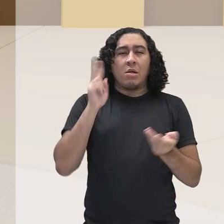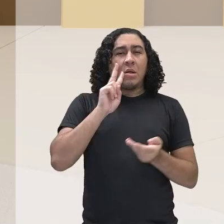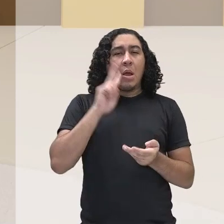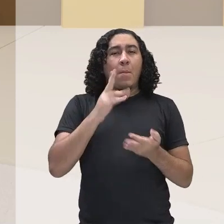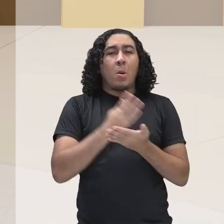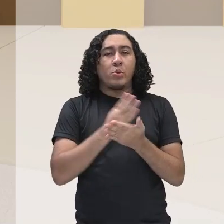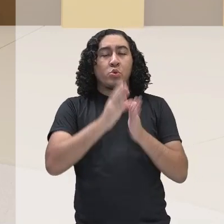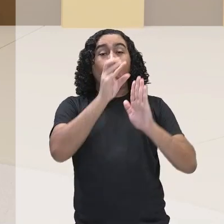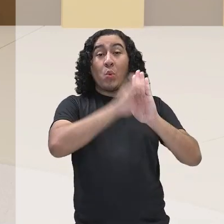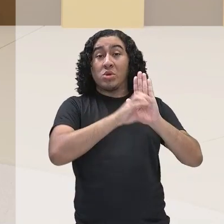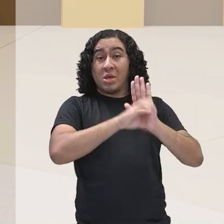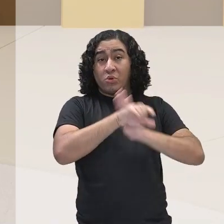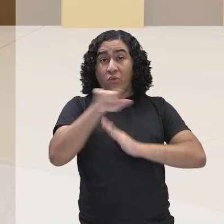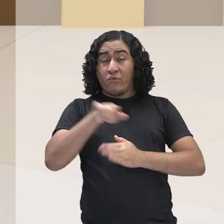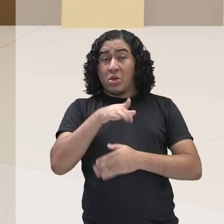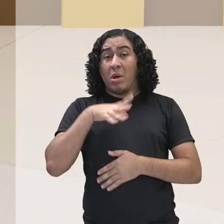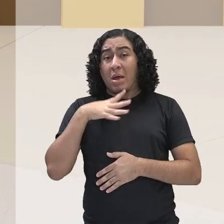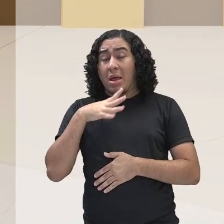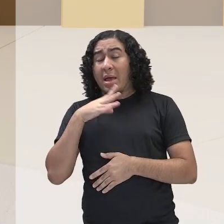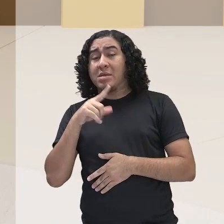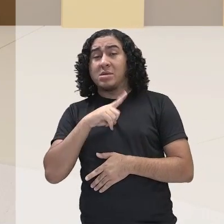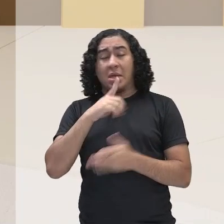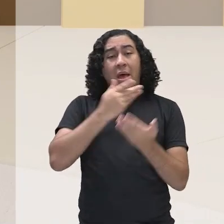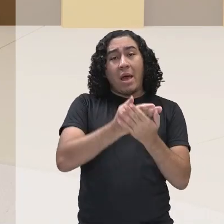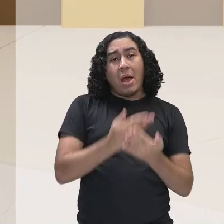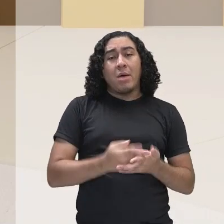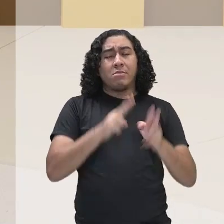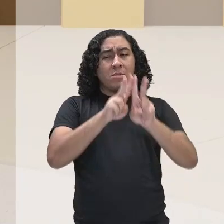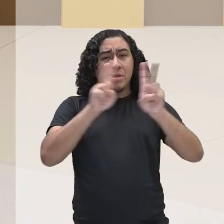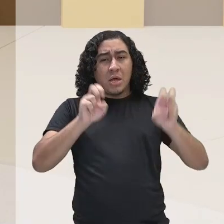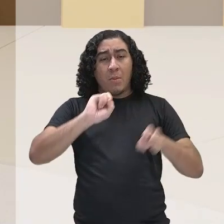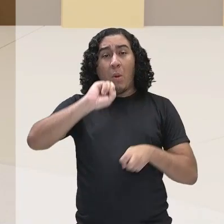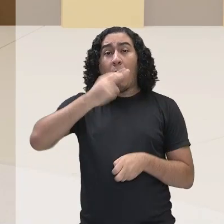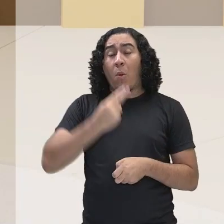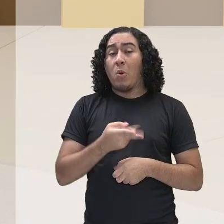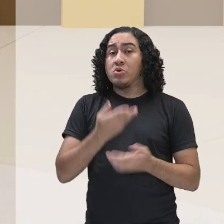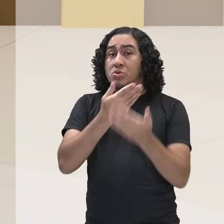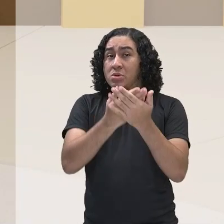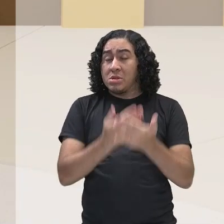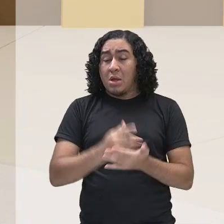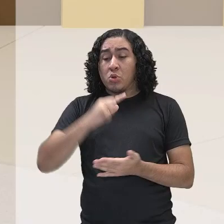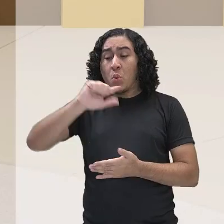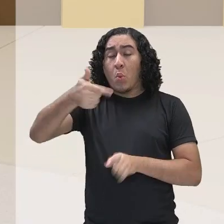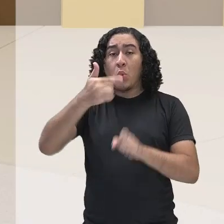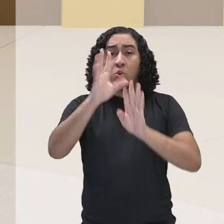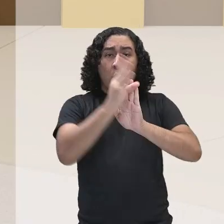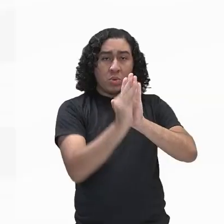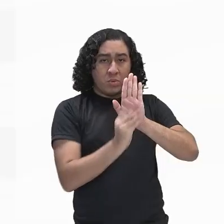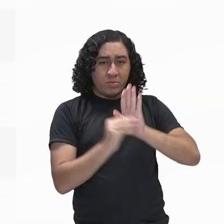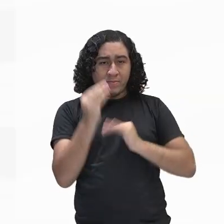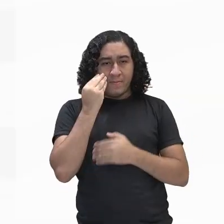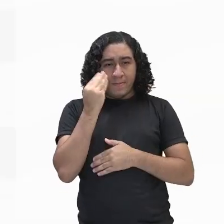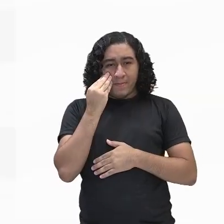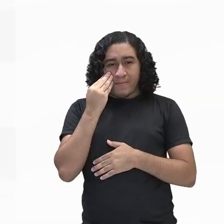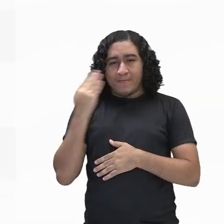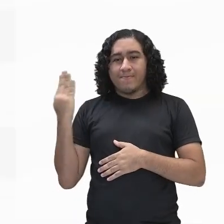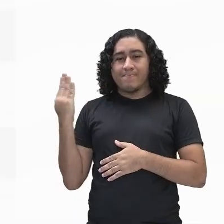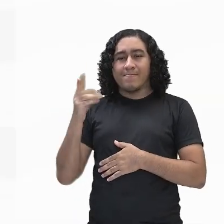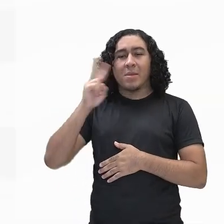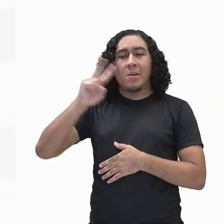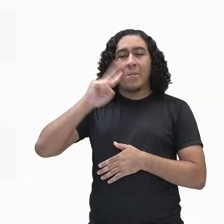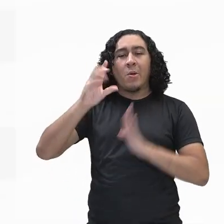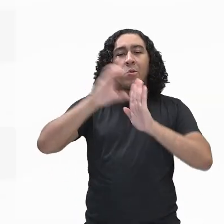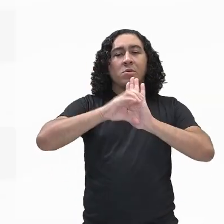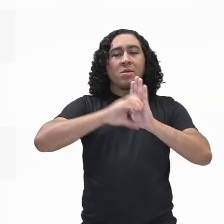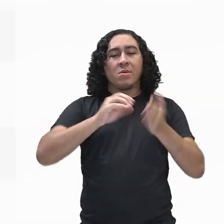tratados. Quem sabe você já tenha visto em algumas aulas ou visto em alguns outros conteúdos. Olha só, vamos relembrar